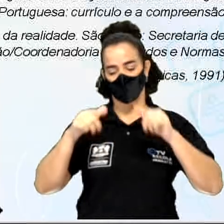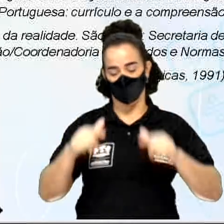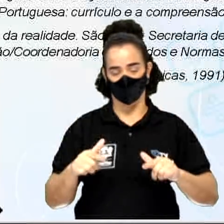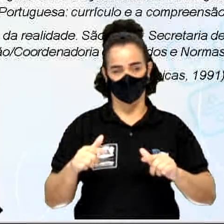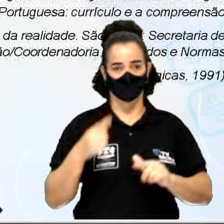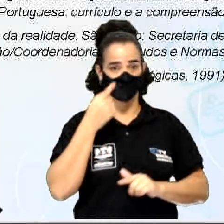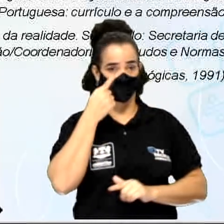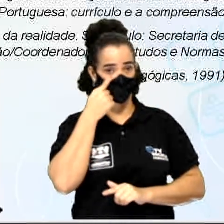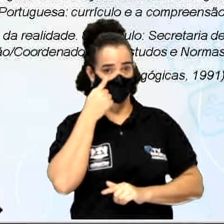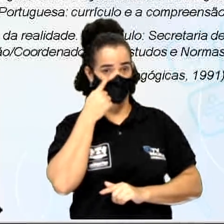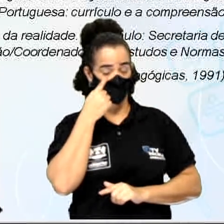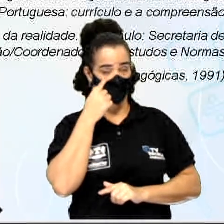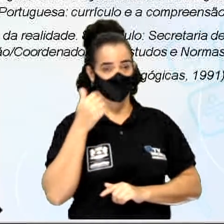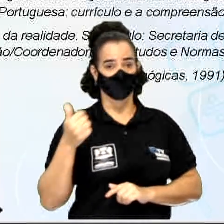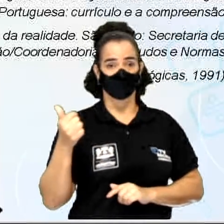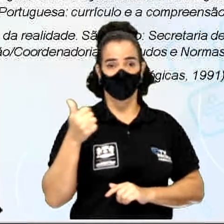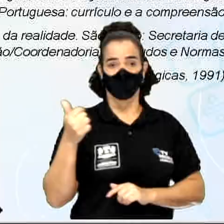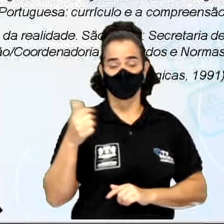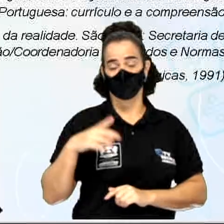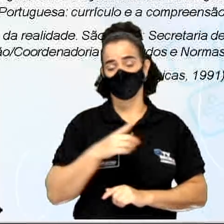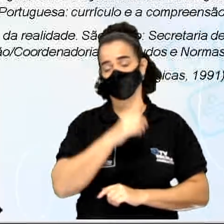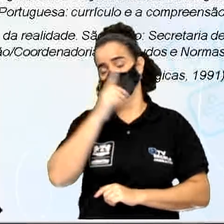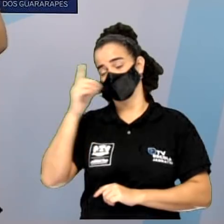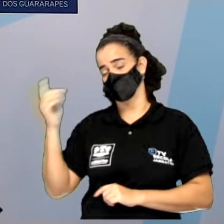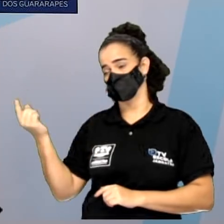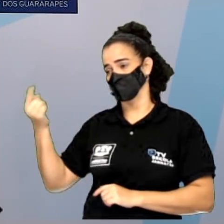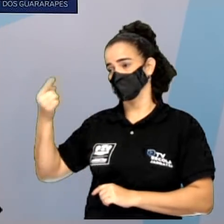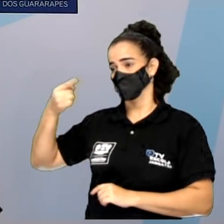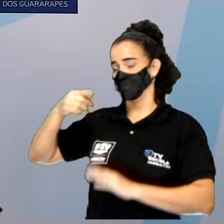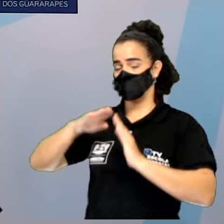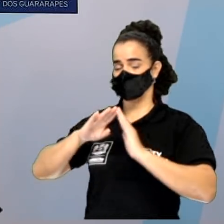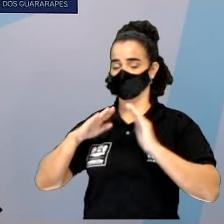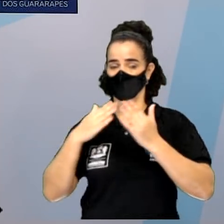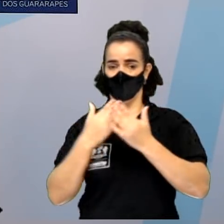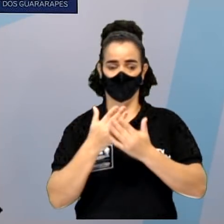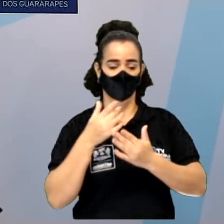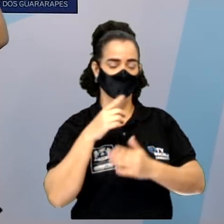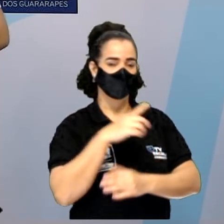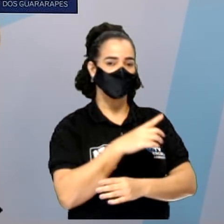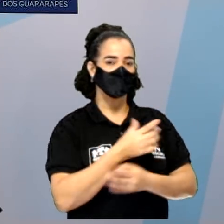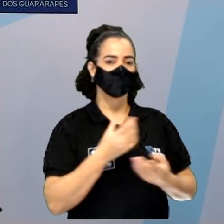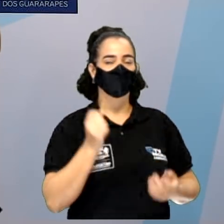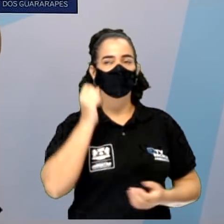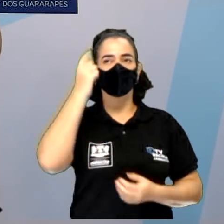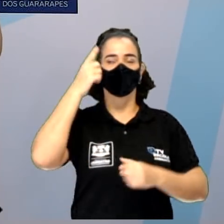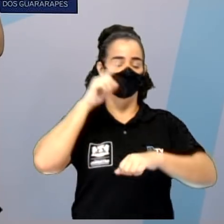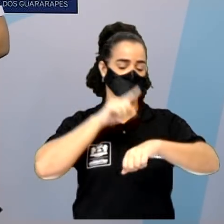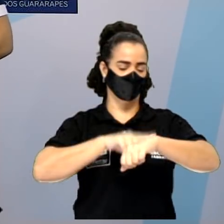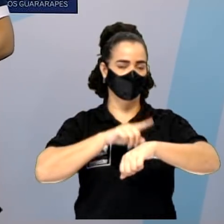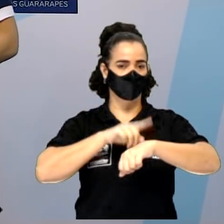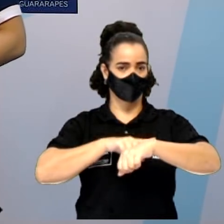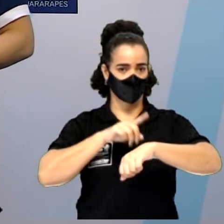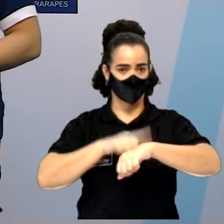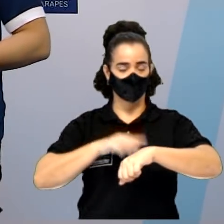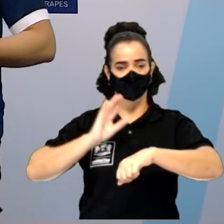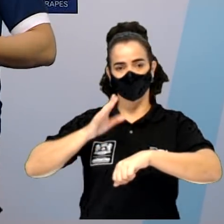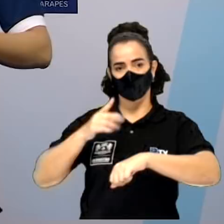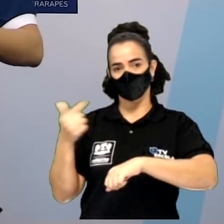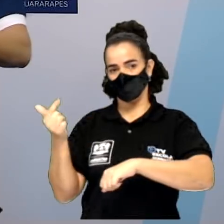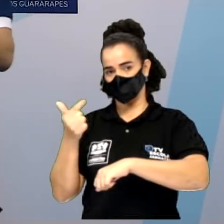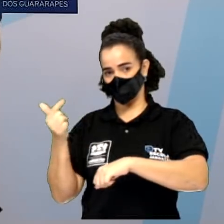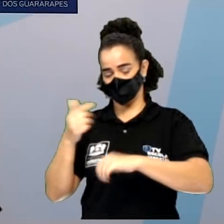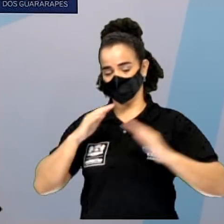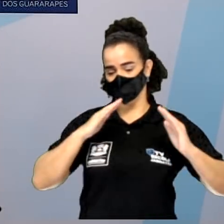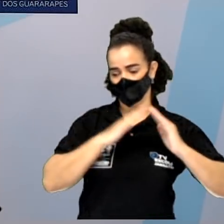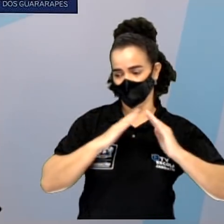primeiro em que, a gente está falando no dia em que veio à escola, da ideia de tempo, pessoal. No segundo em que, a gente está falando da favela